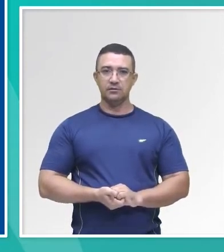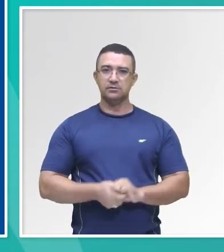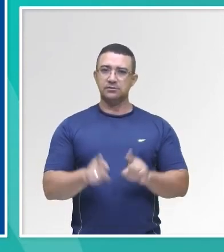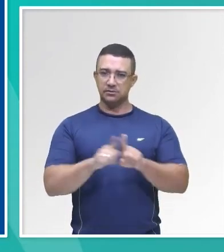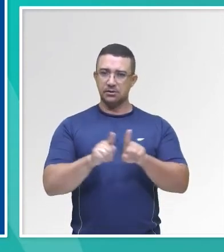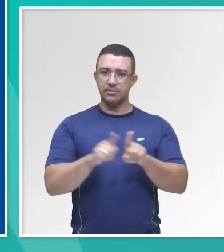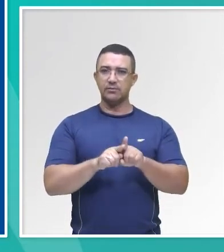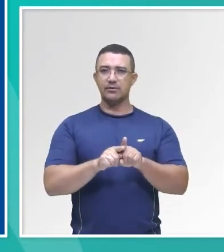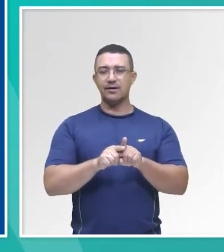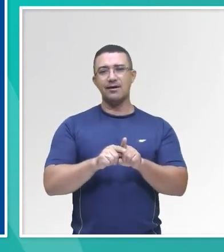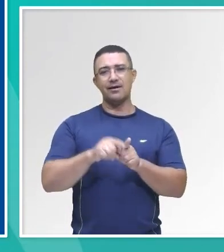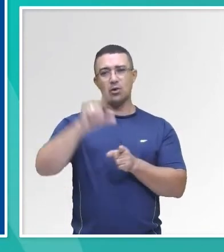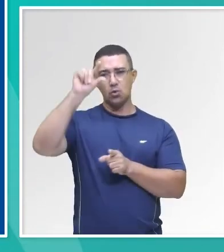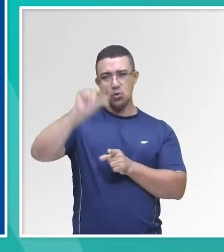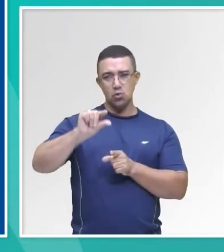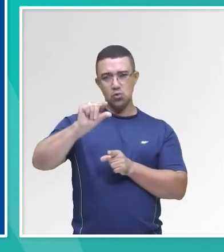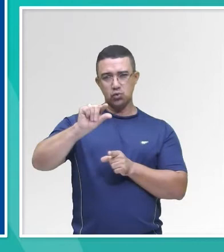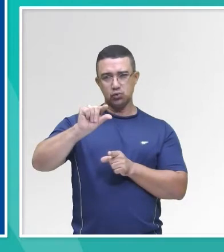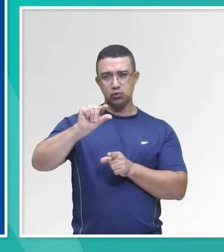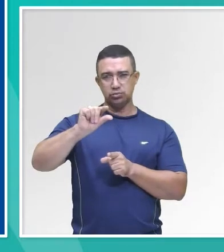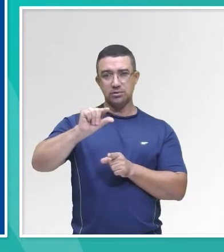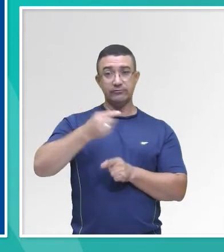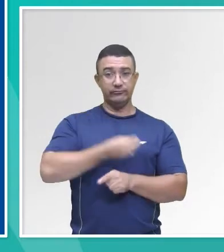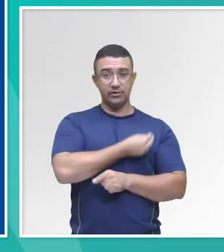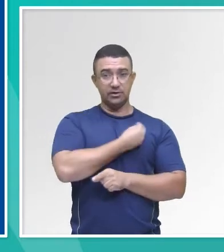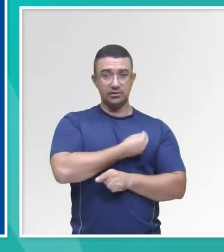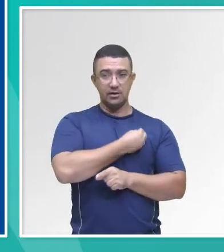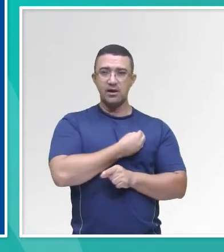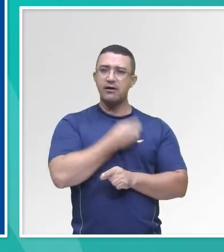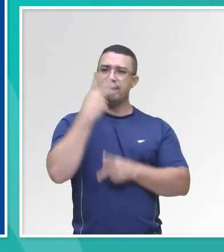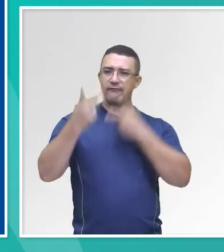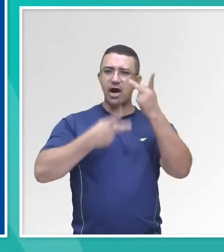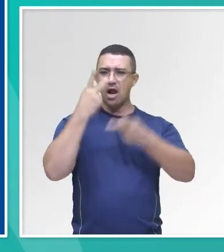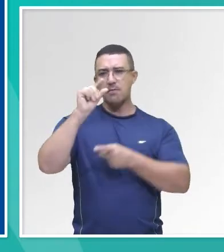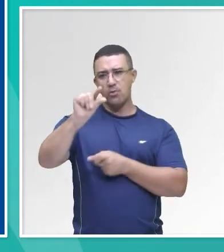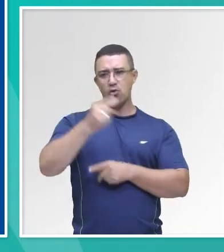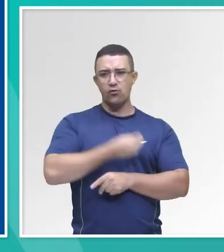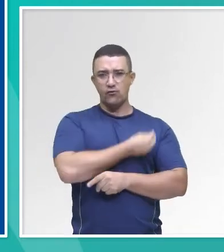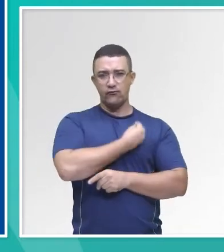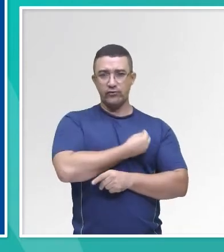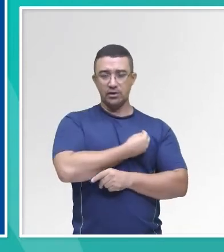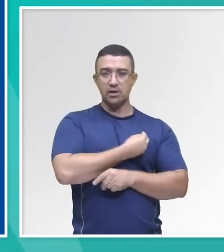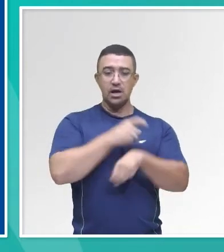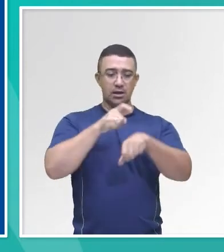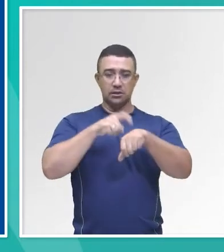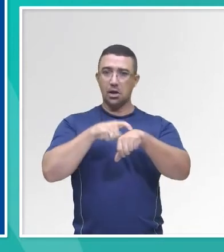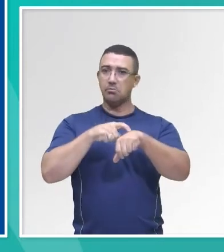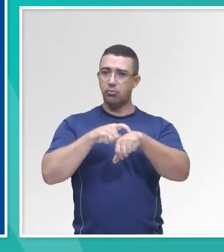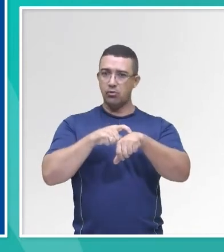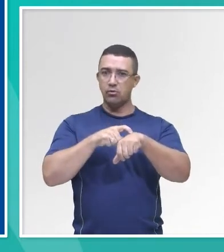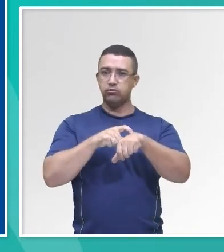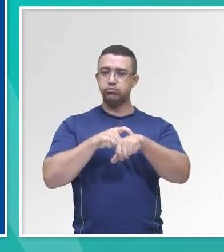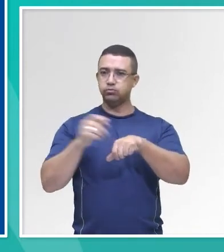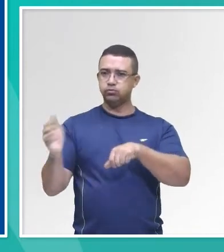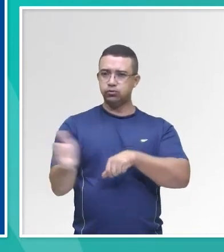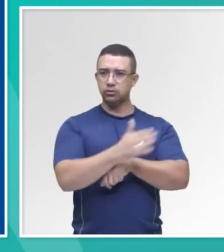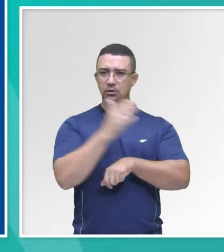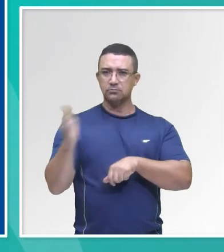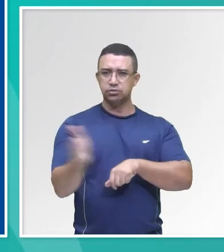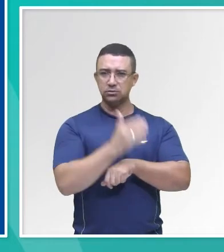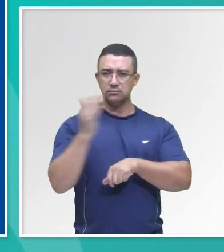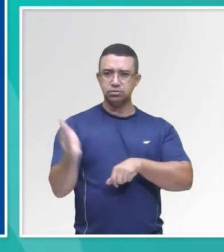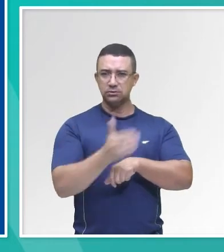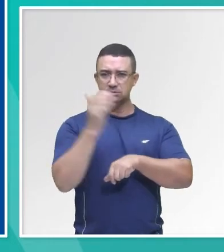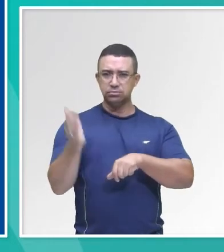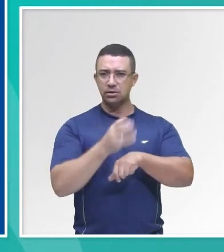limitado. Um corte mais limitado da vida. Passagem do tempo é mais rápida. Olha só. Passagem do tempo aqui é